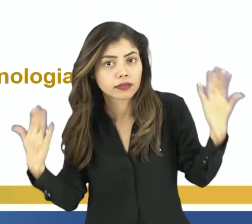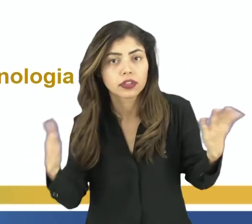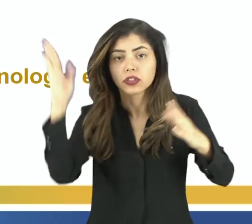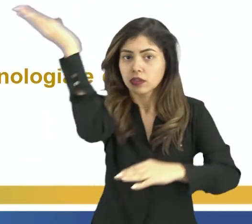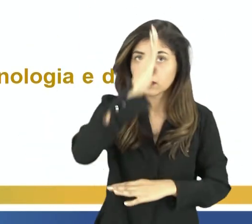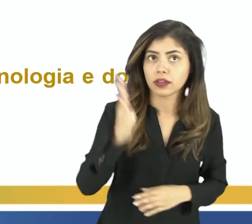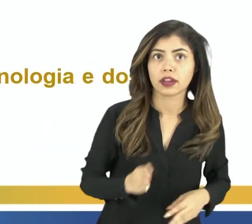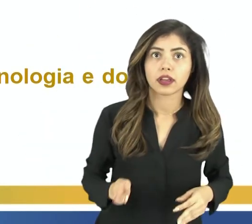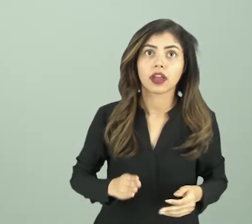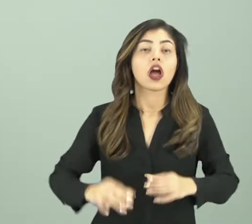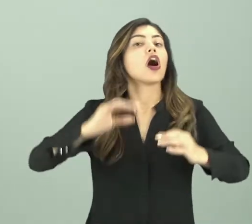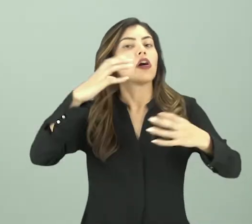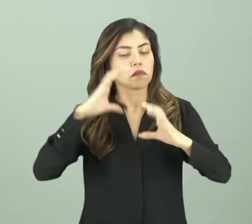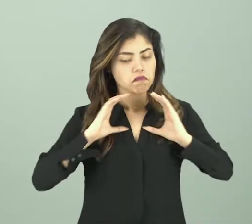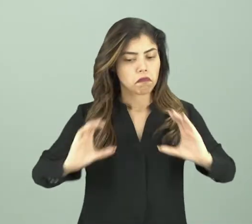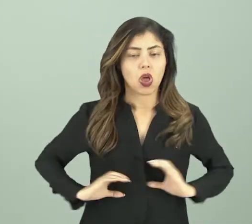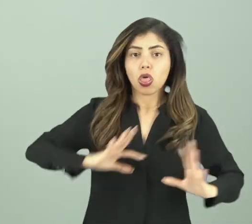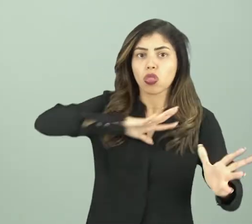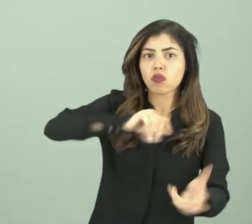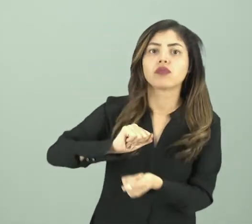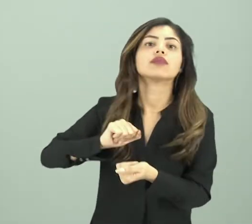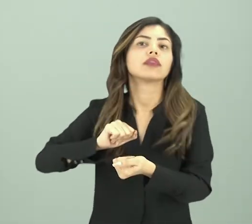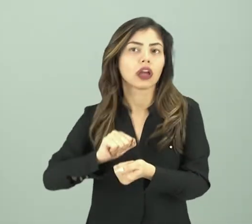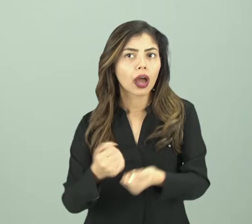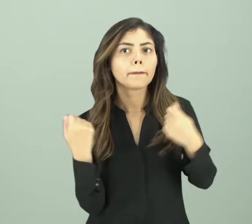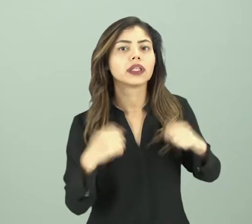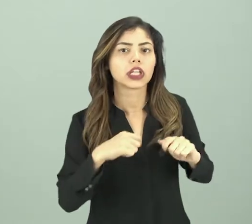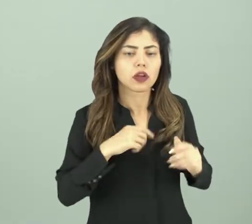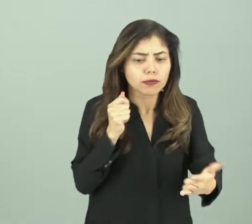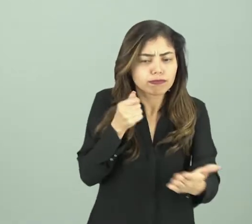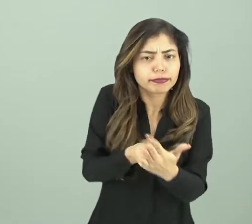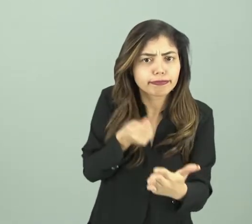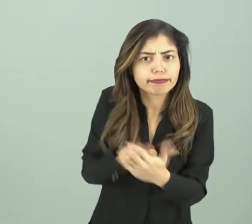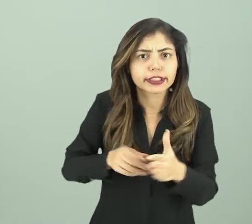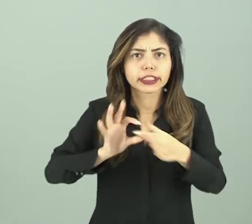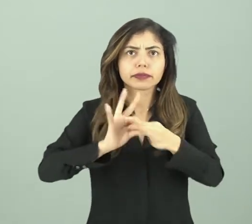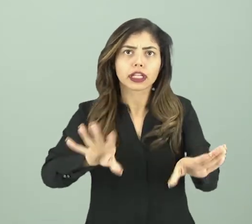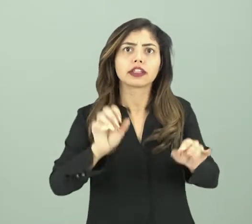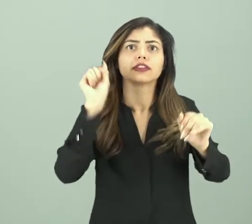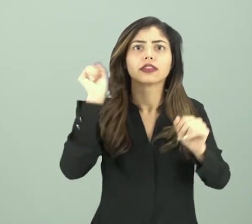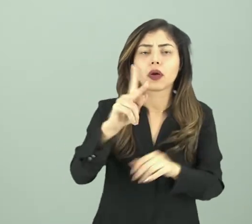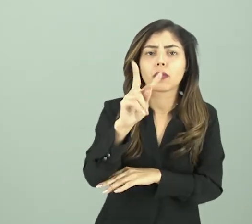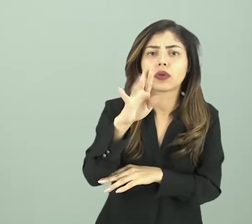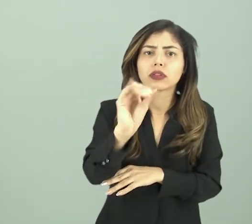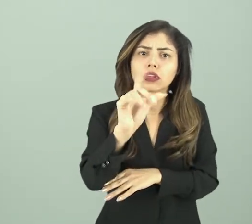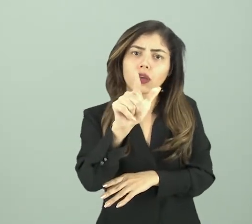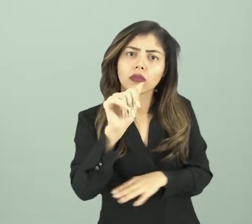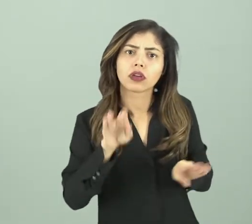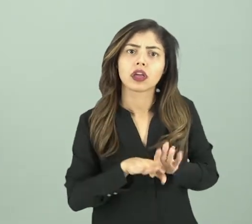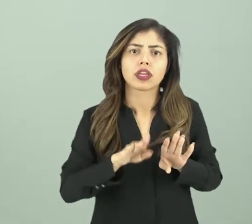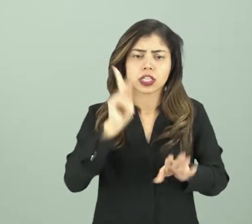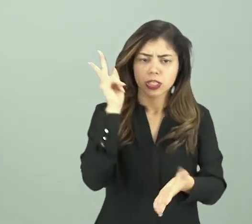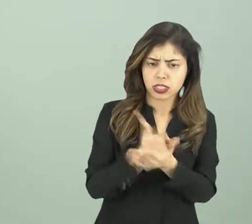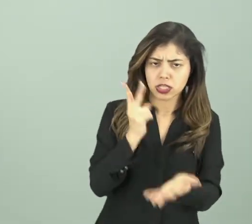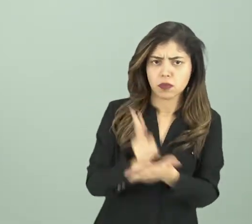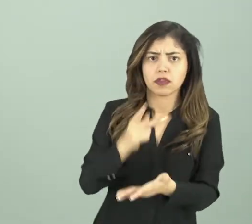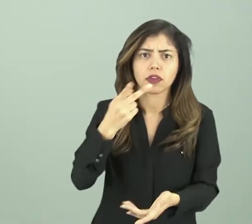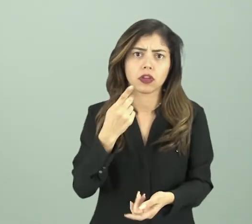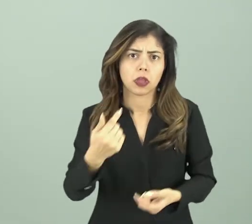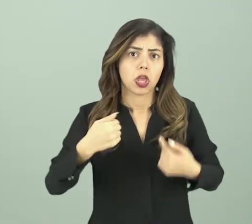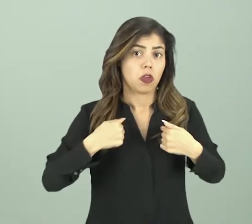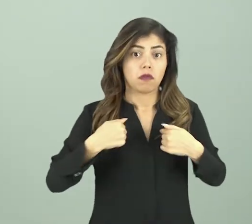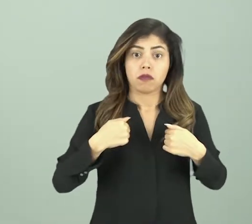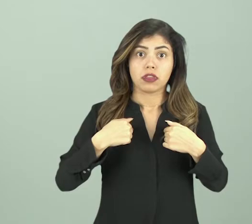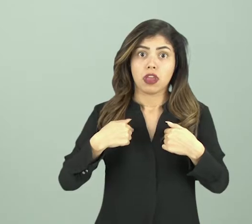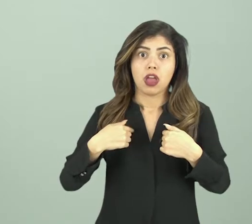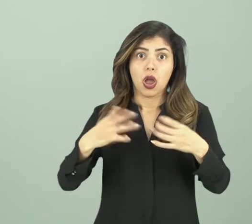um brasileiro. Eu sou um cidadão do mundo. Nós devemos condenar a liberdade brutal, da qual Kant sempre falou. Eu não tenho